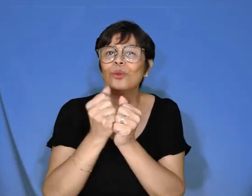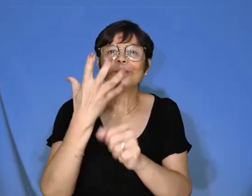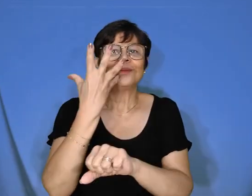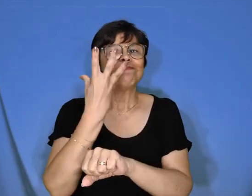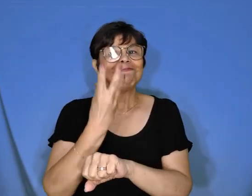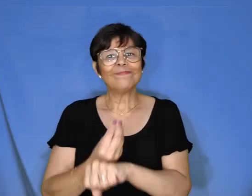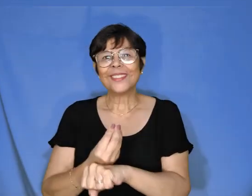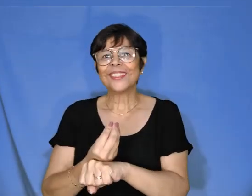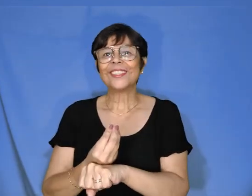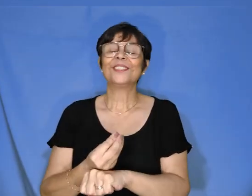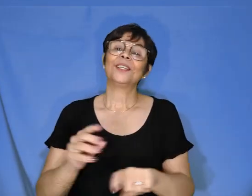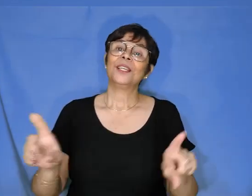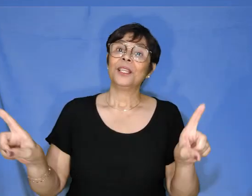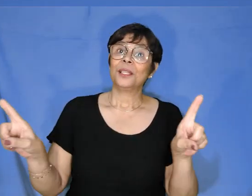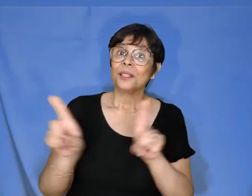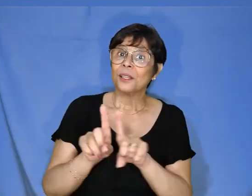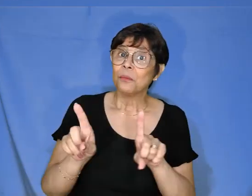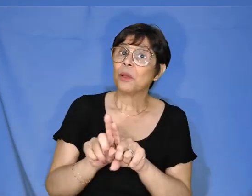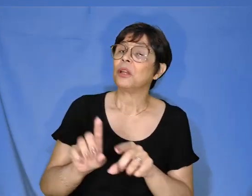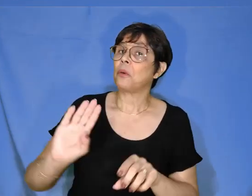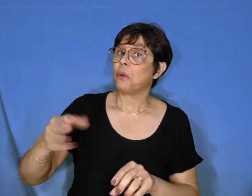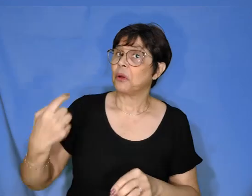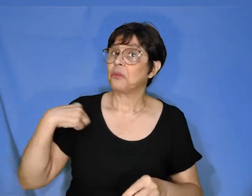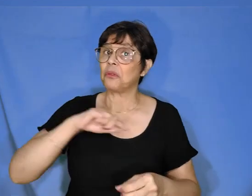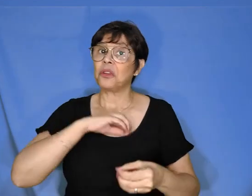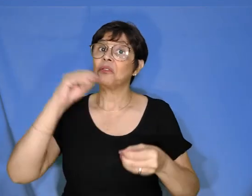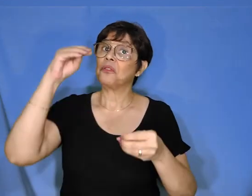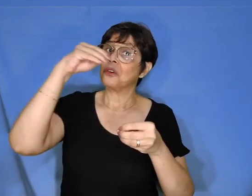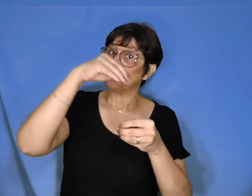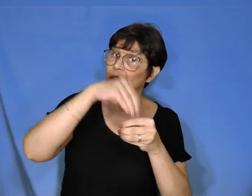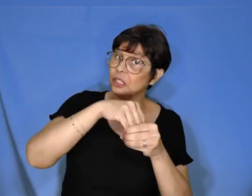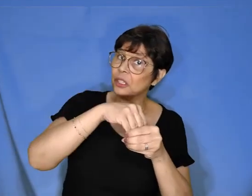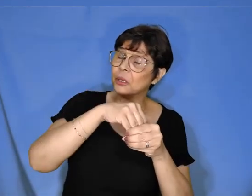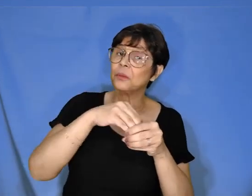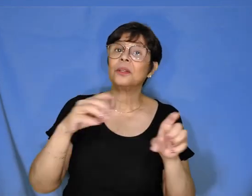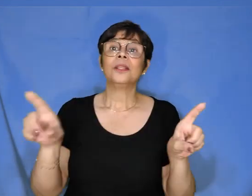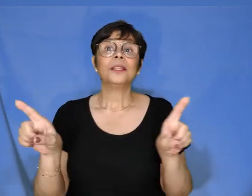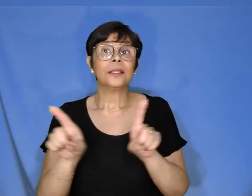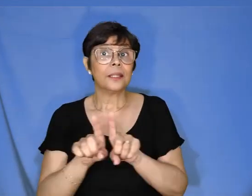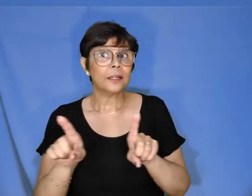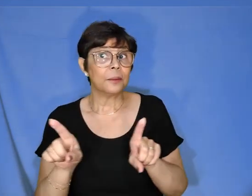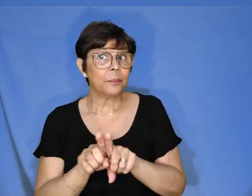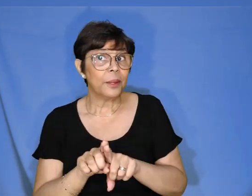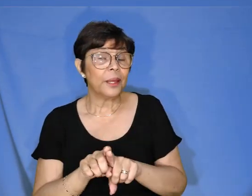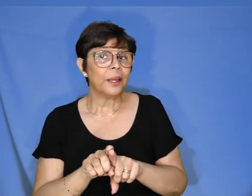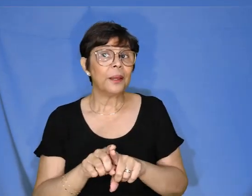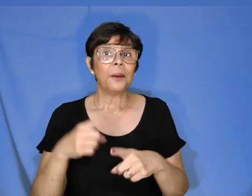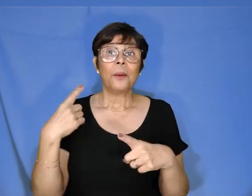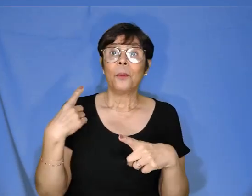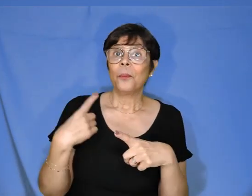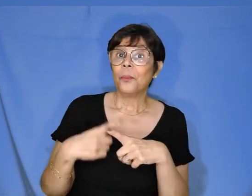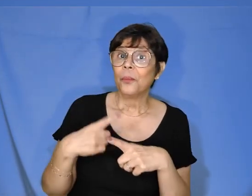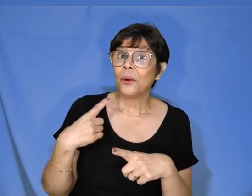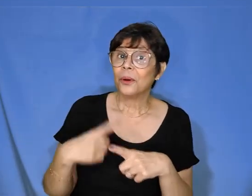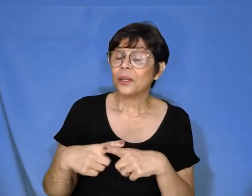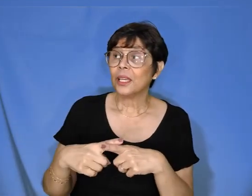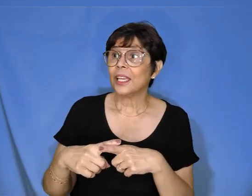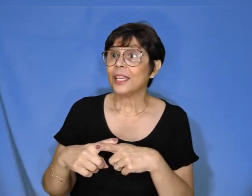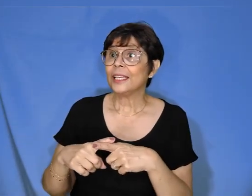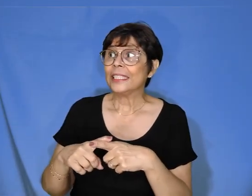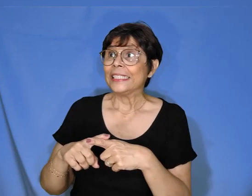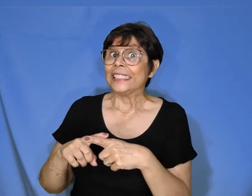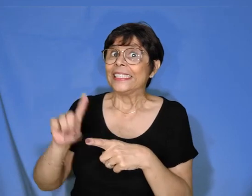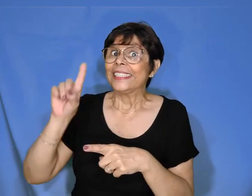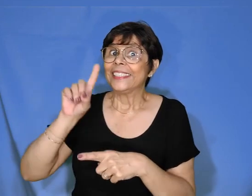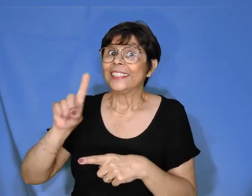pelo poder da igreja, graças a Deus pela posição espiritual em que a igreja se encontra, graças a Deus por Deus ter tirado a igreja